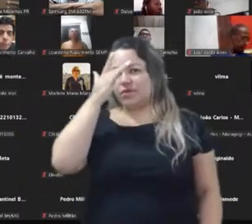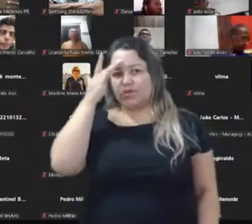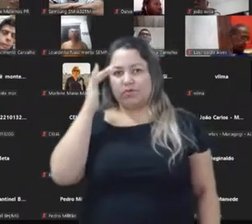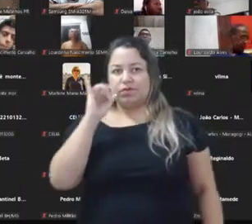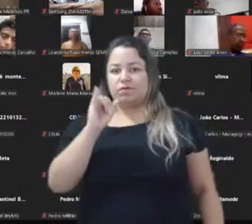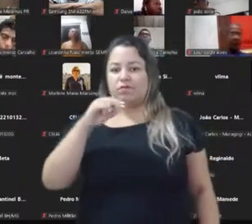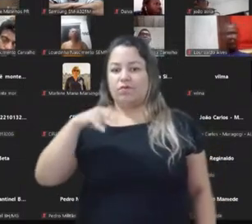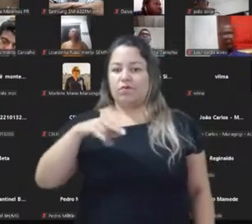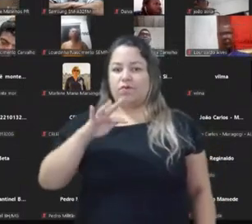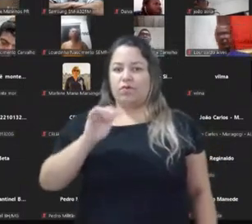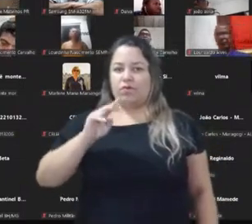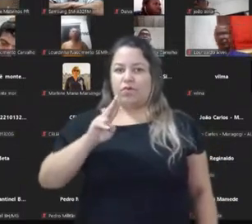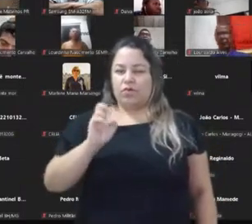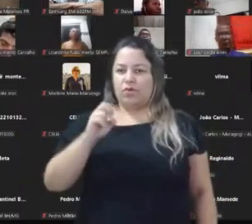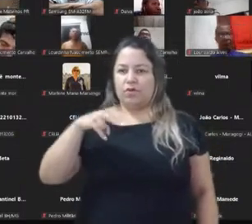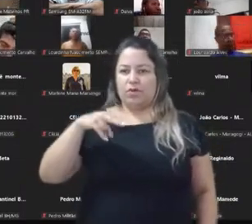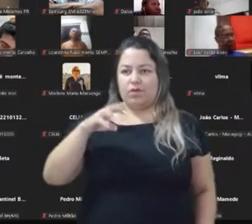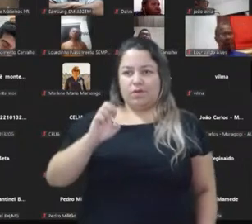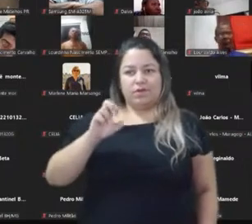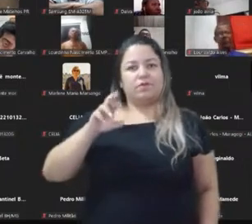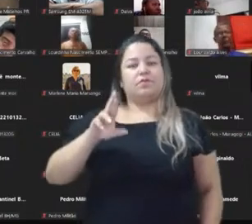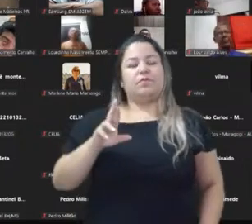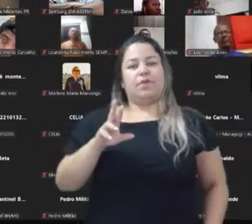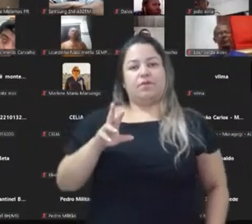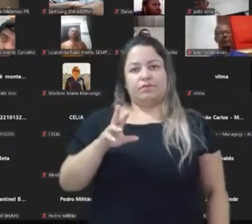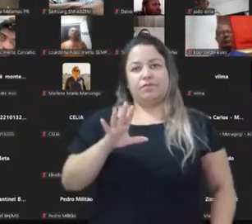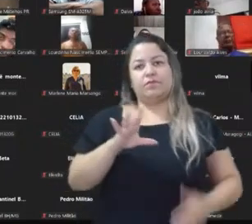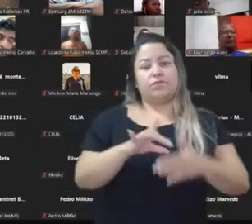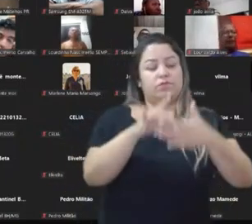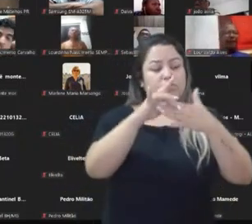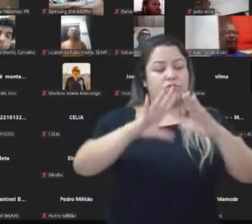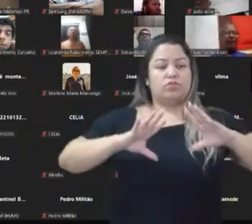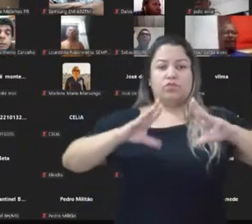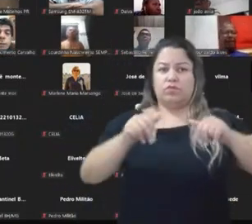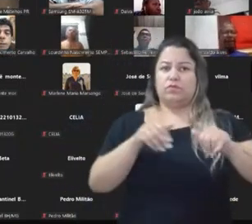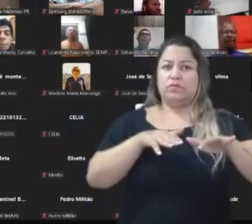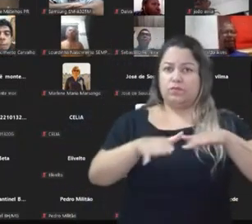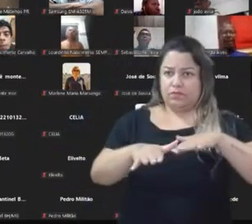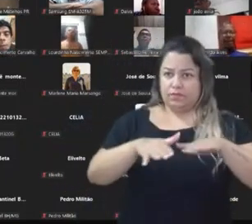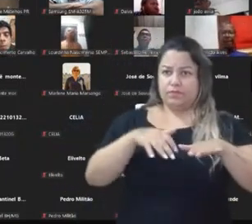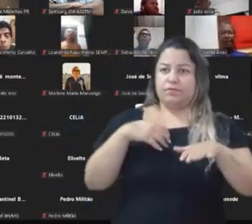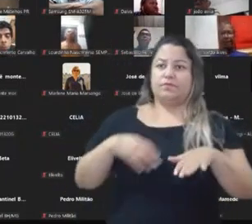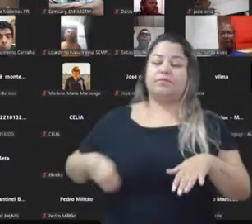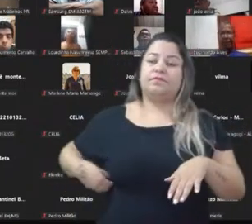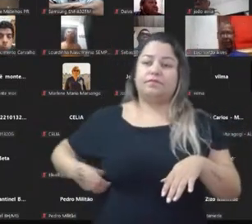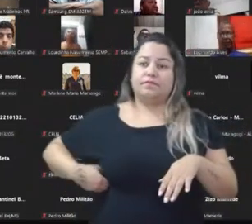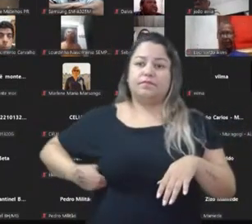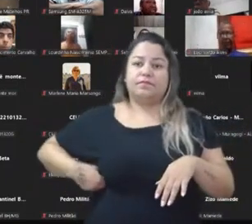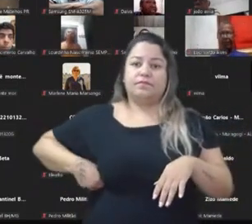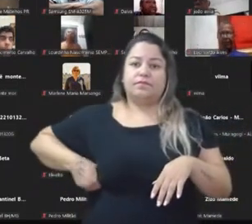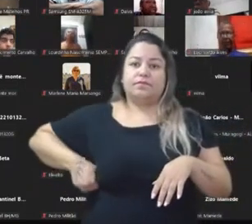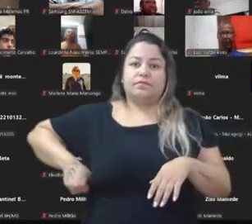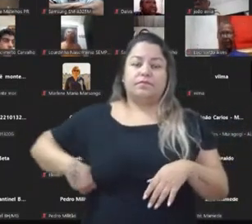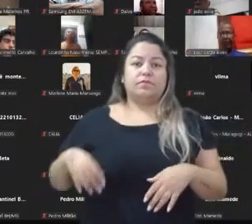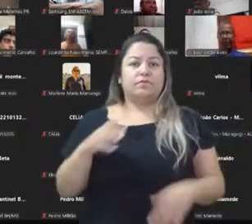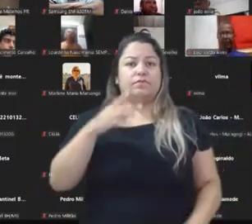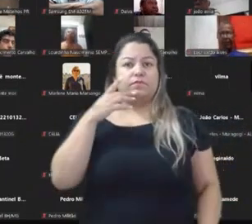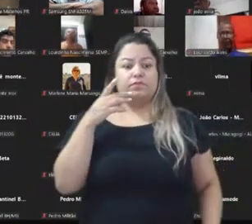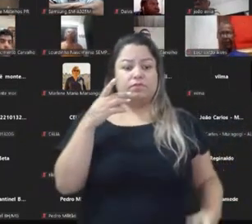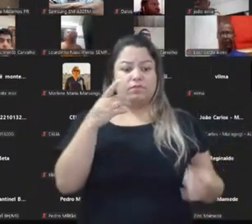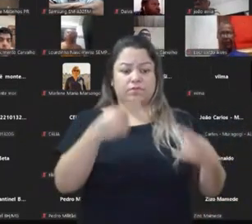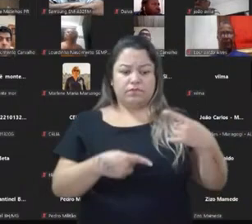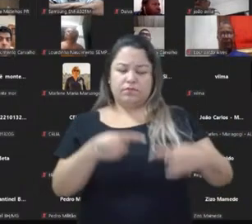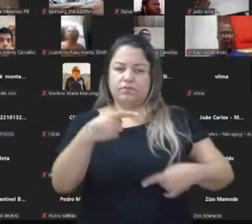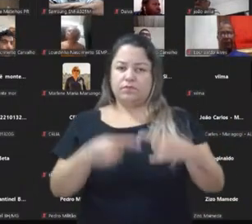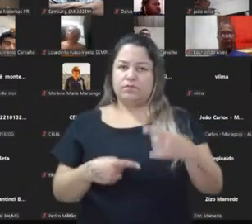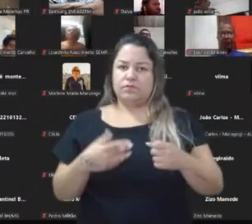essa essa gramática né é uma liderança que é tua no movimento sindical e fazer esse debate que por exemplo o Paulo meso Você tá no grupo de trabalho